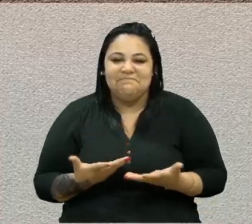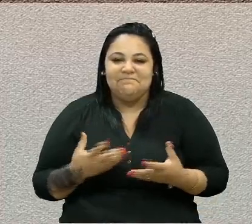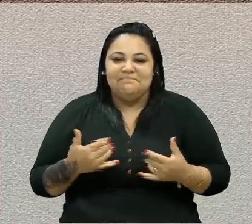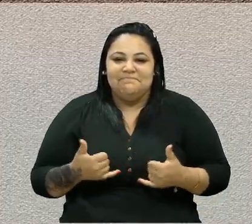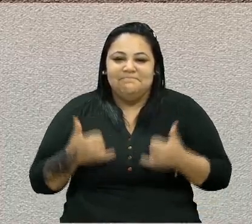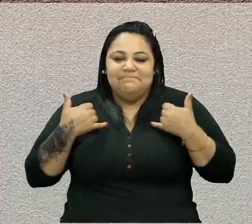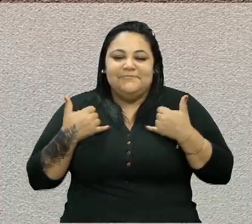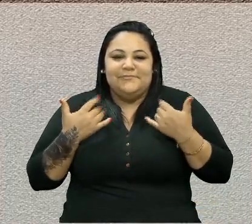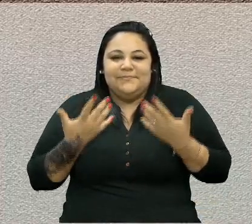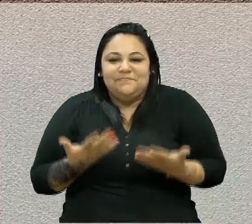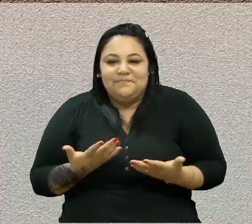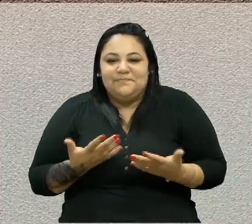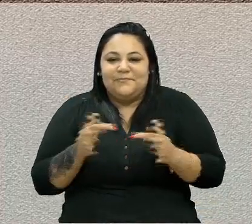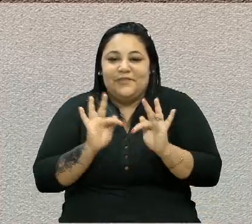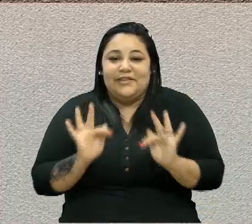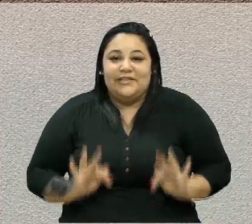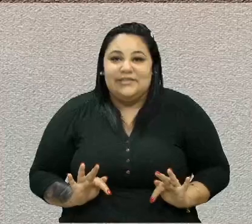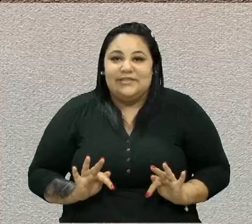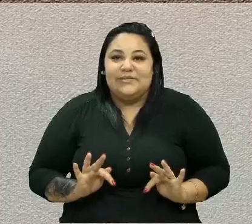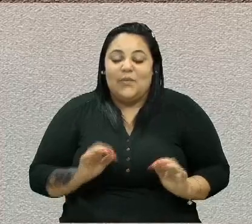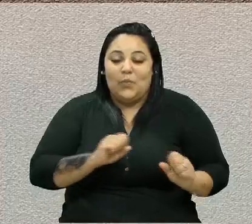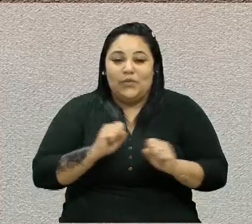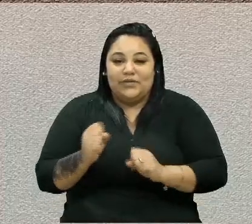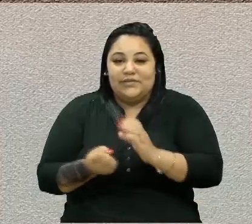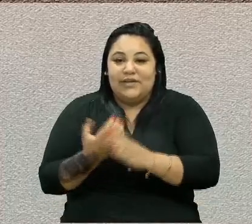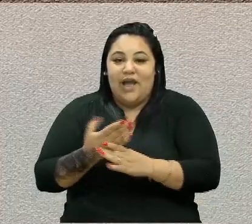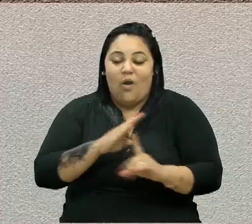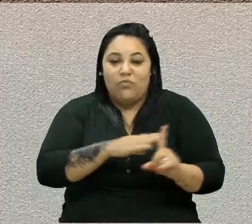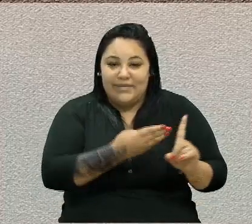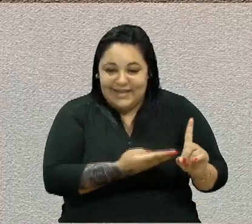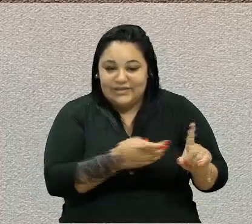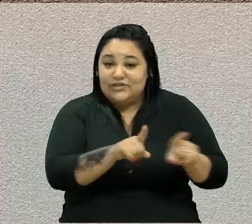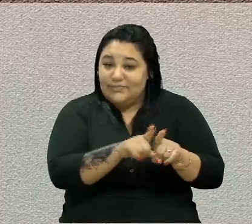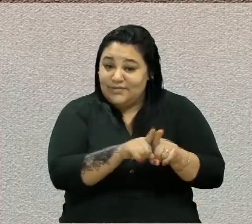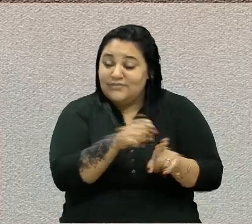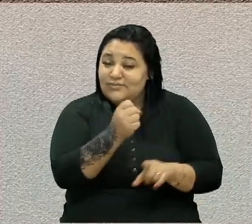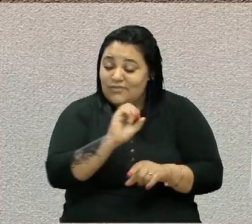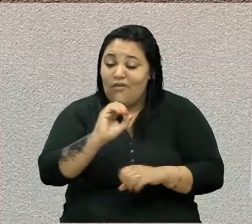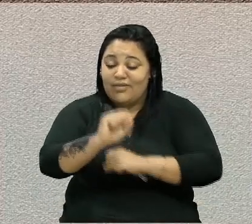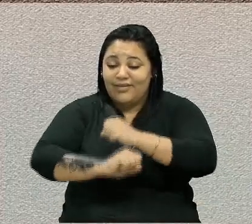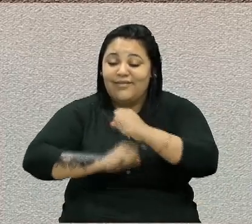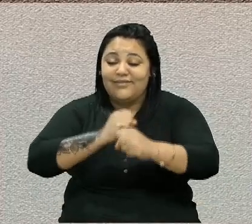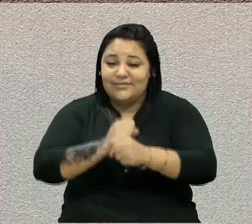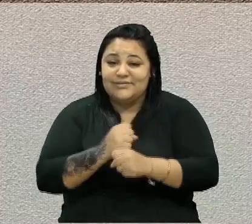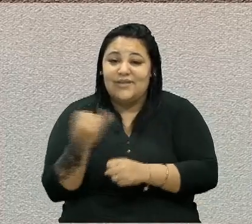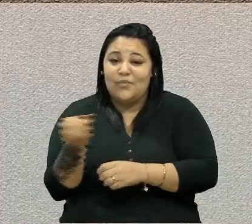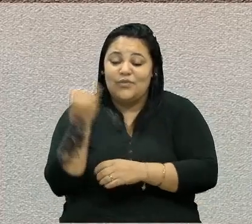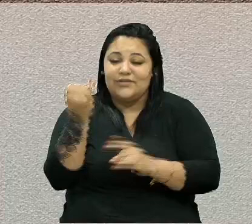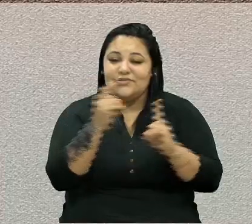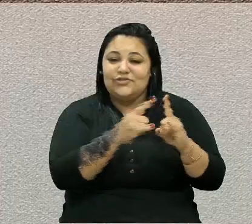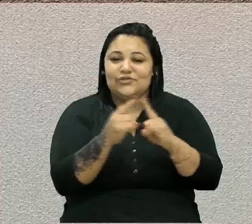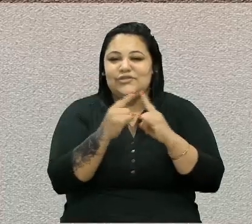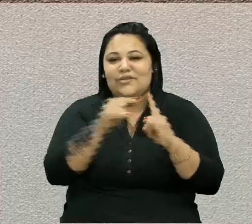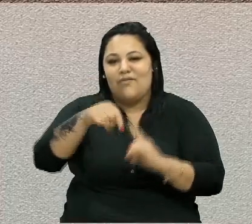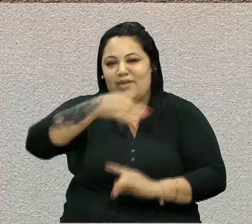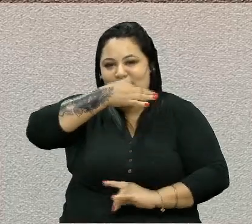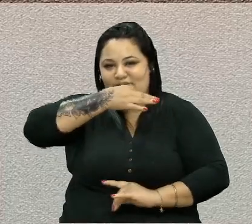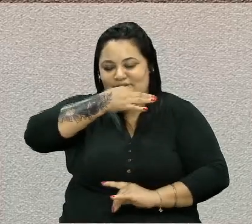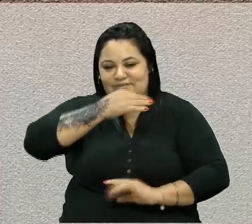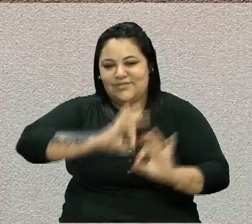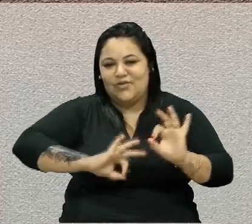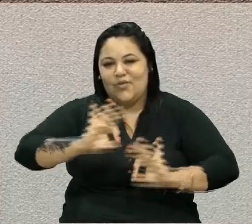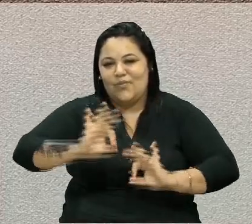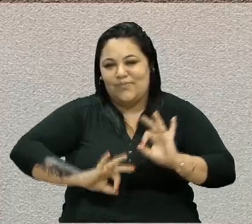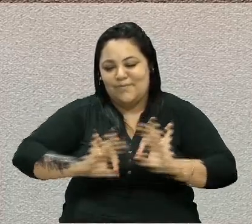honrado, inclusive, de ter sido autor da homenagem dos 80 anos desta importante instituição de Caxias, que